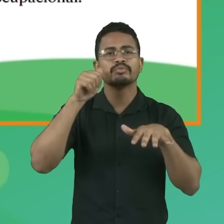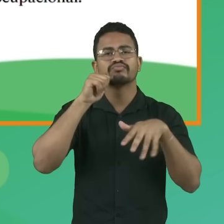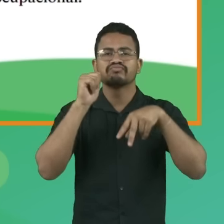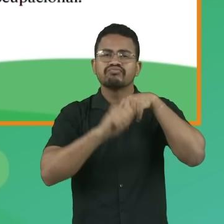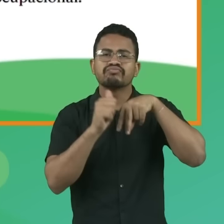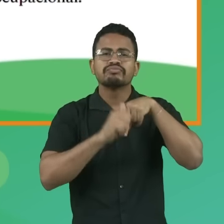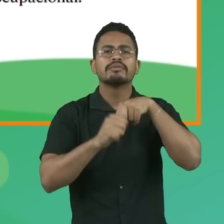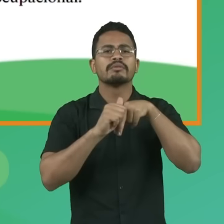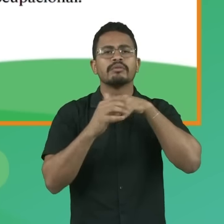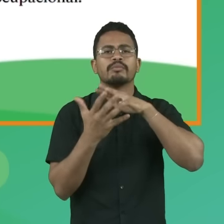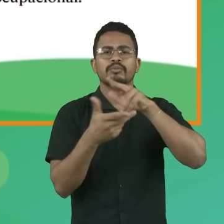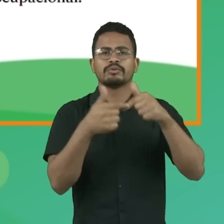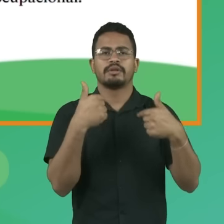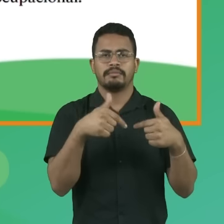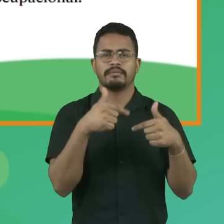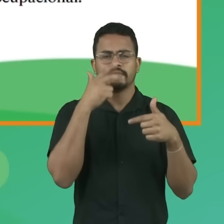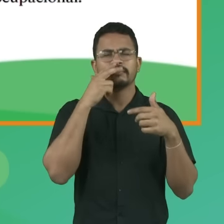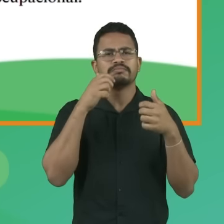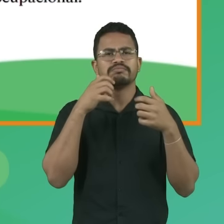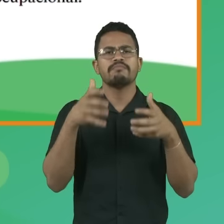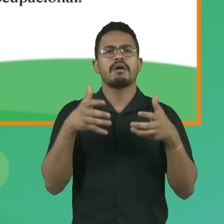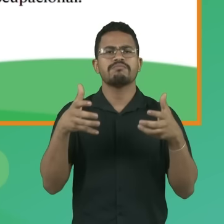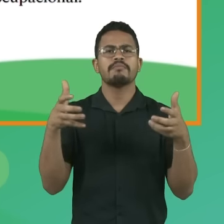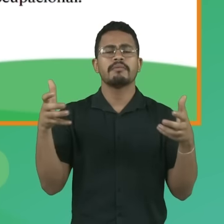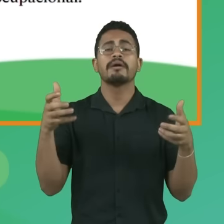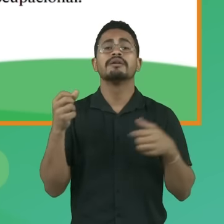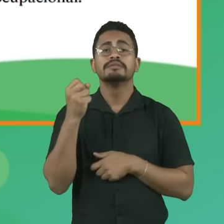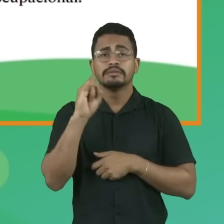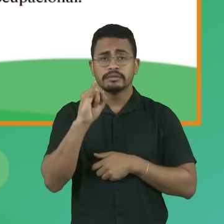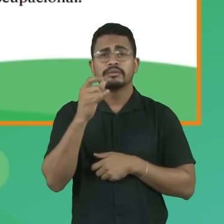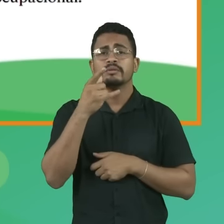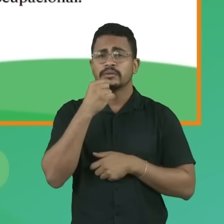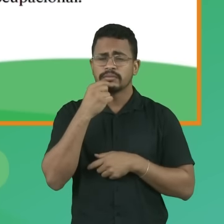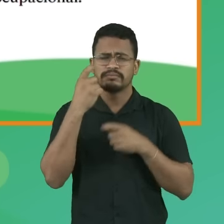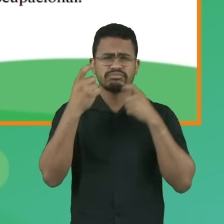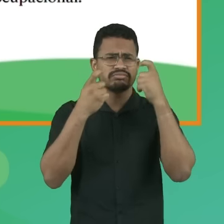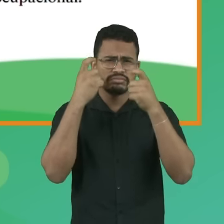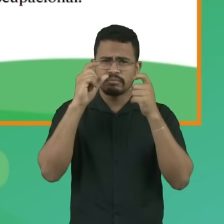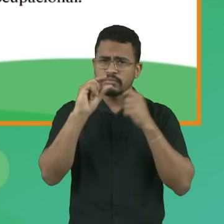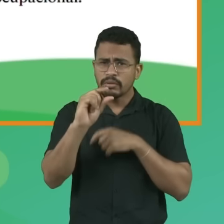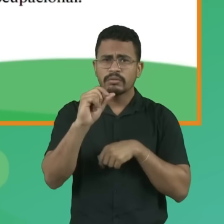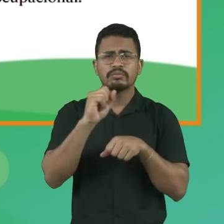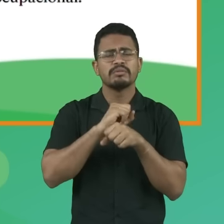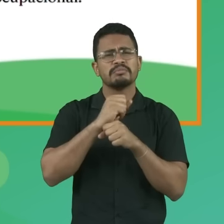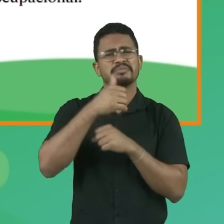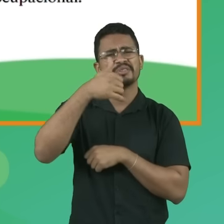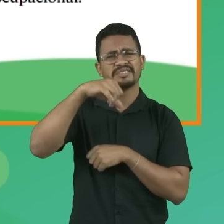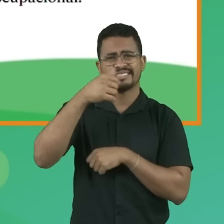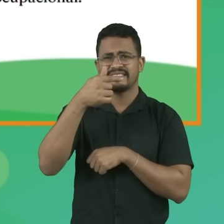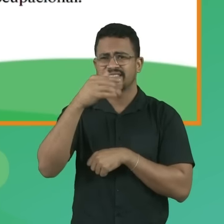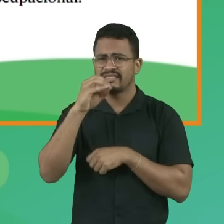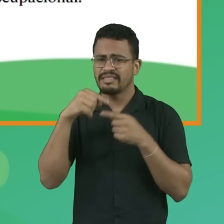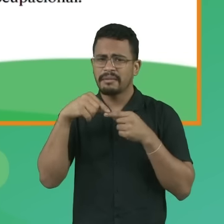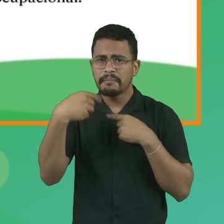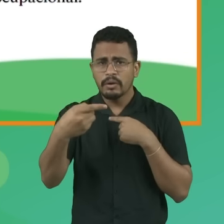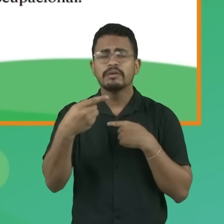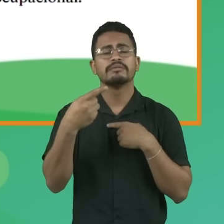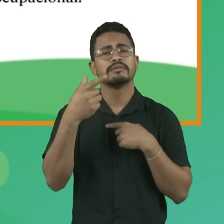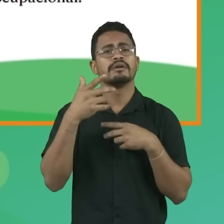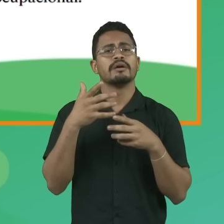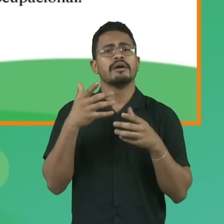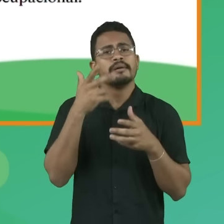Se a participação masculina pouco cresceu no período pós-1970, a intensificação da